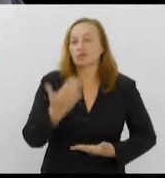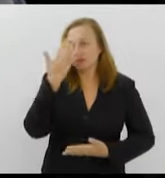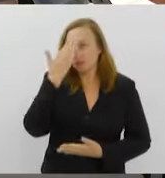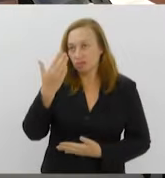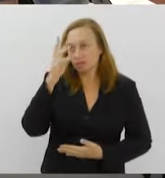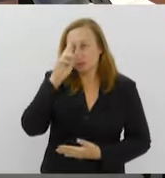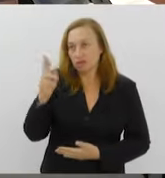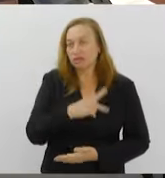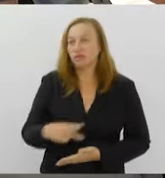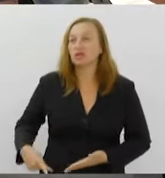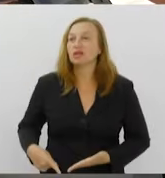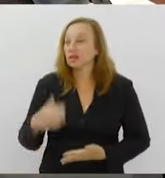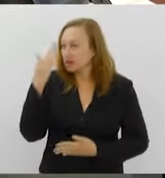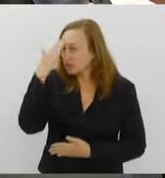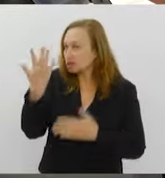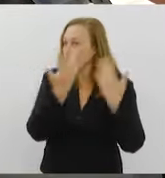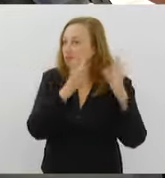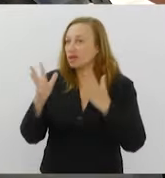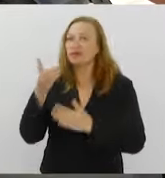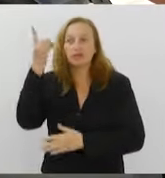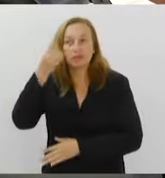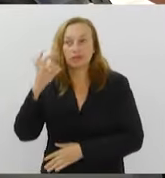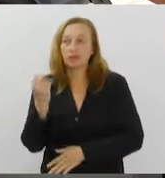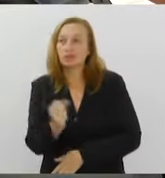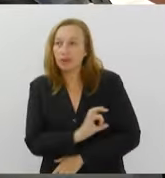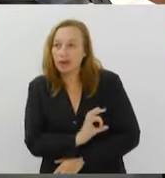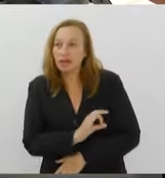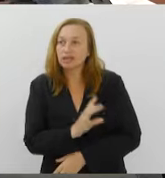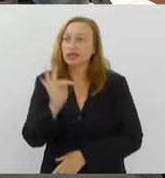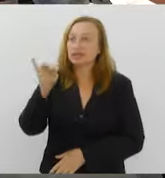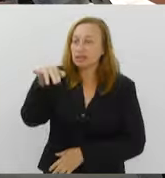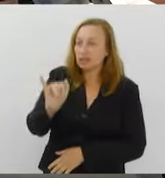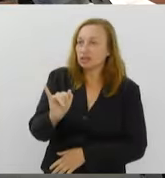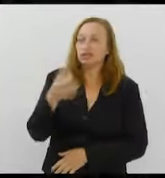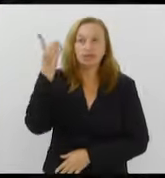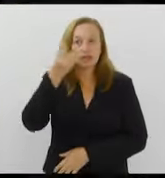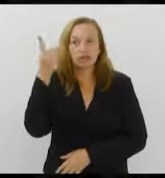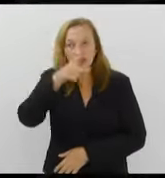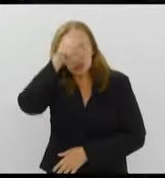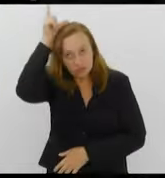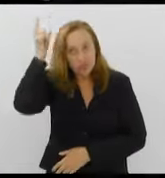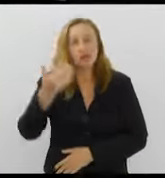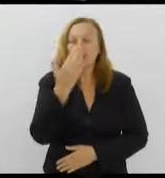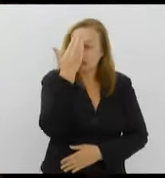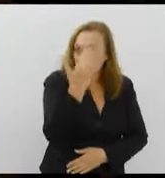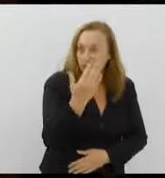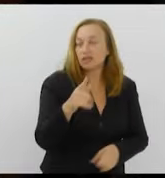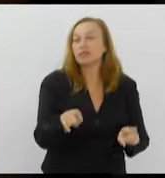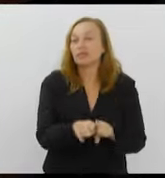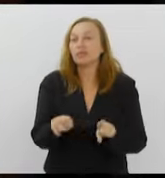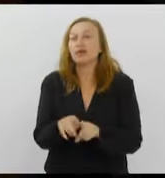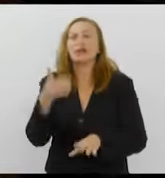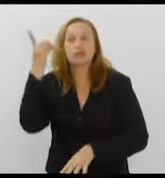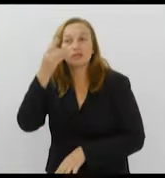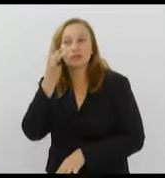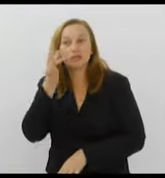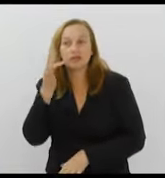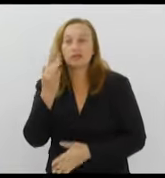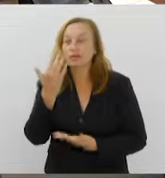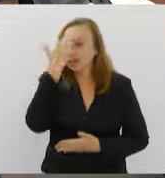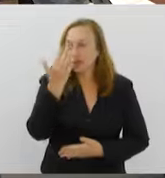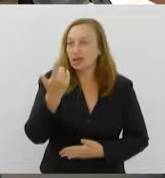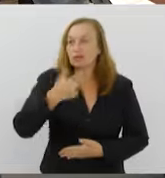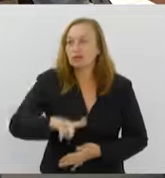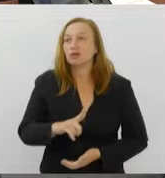tá resolvido. E agradecer e parabenizar a deputada Marta, deputado Tande, deputado Luiz Paulo. Eu agradeço também, está deferido deputada a postura Serafini. De Vossa Excelência. Obrigado. Muito obrigado mais